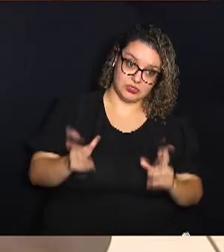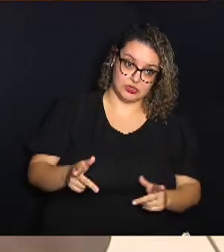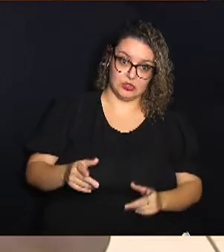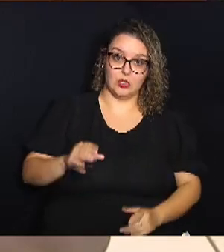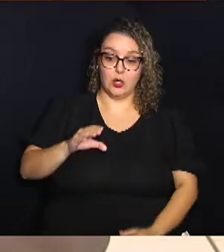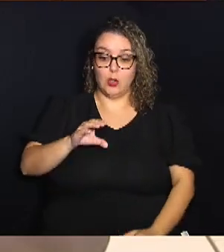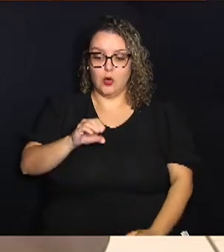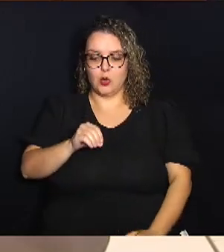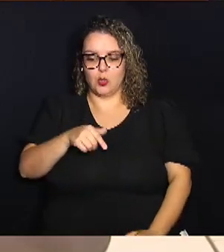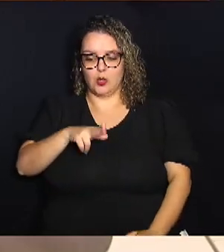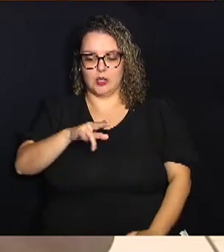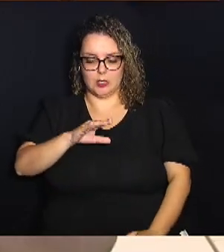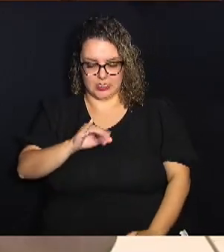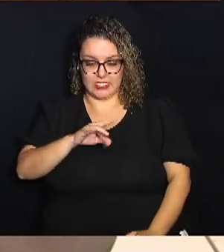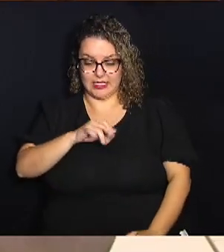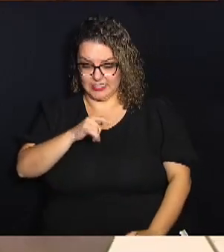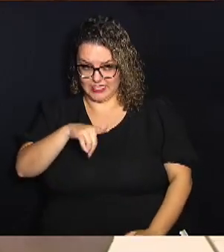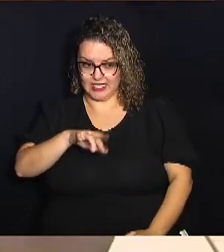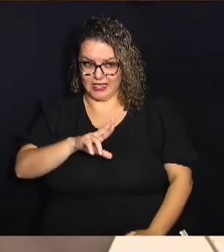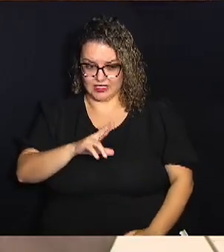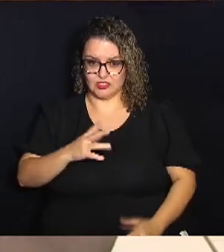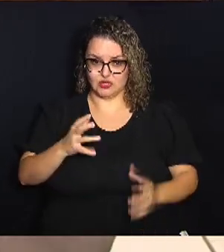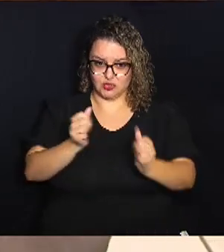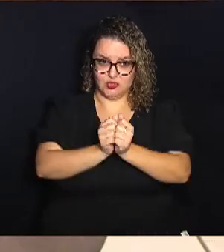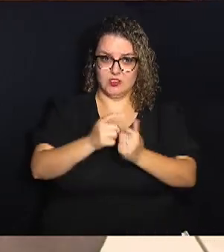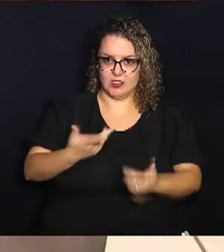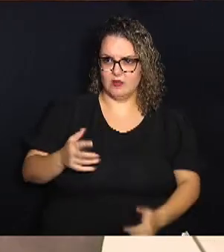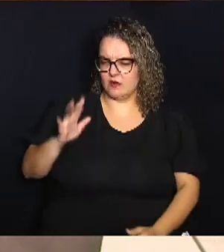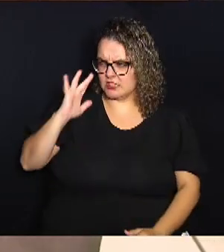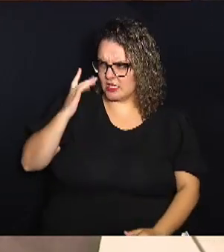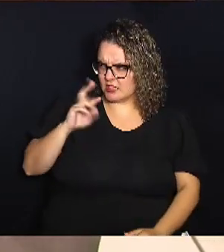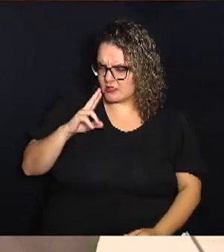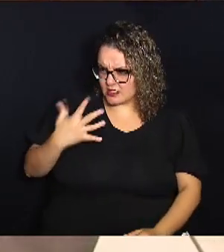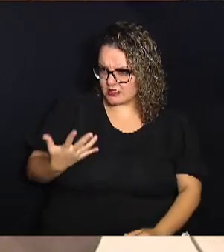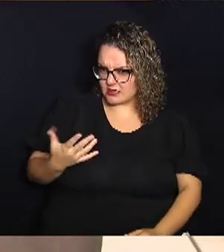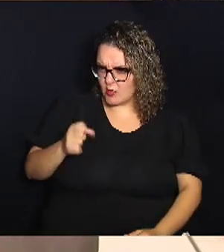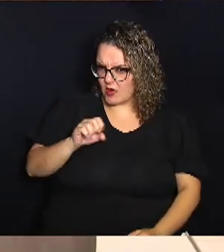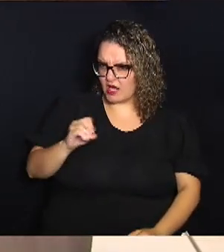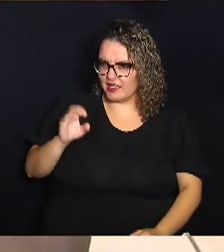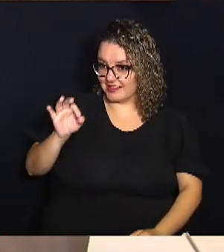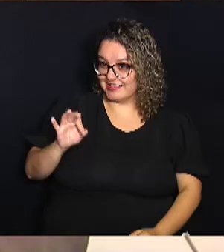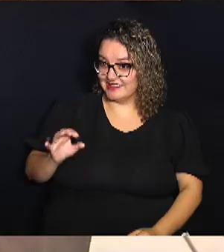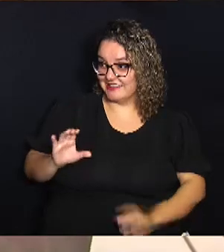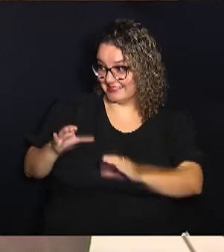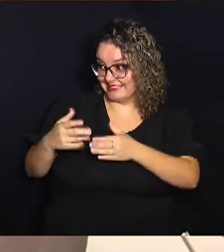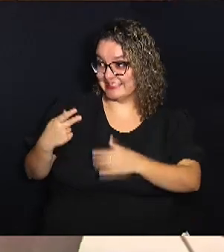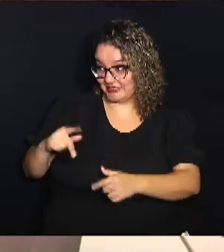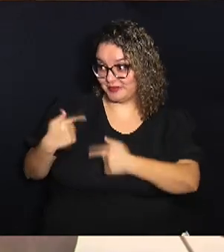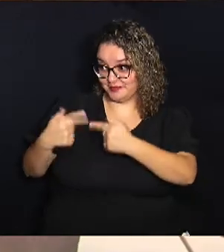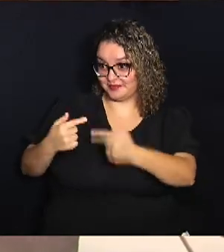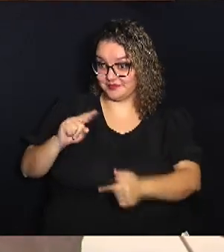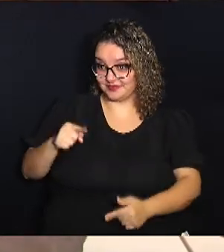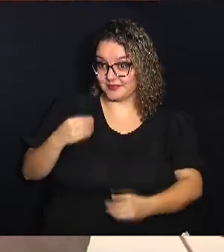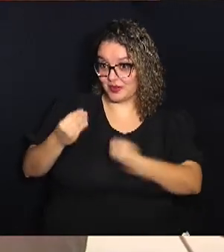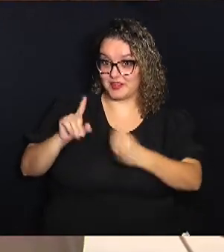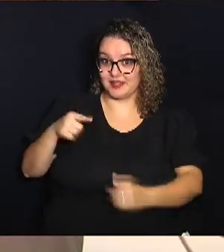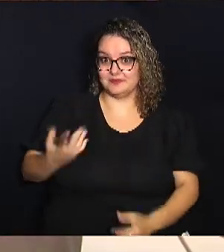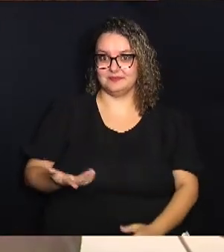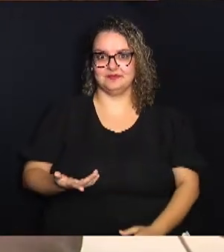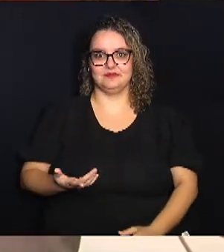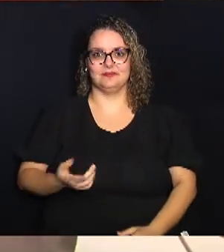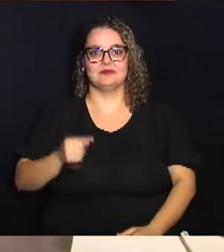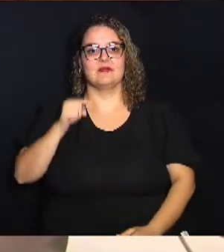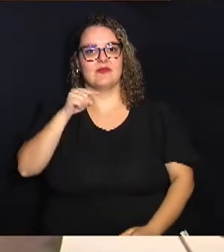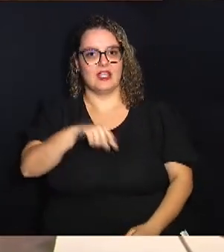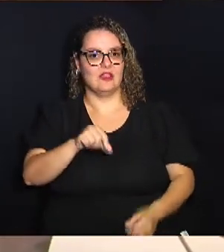co-criar tudo isso junto com eles. Você acha que dá resultado? 80% da sua equipe ser da geração Z? Como que é isso? Isso